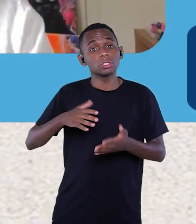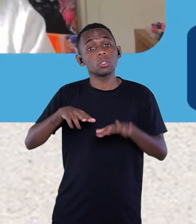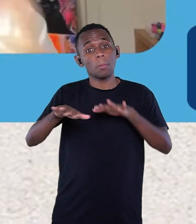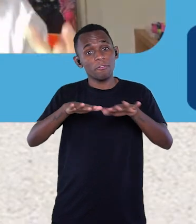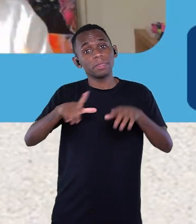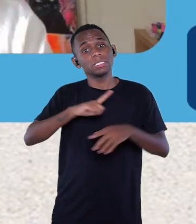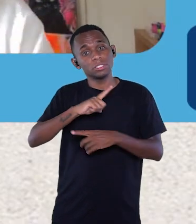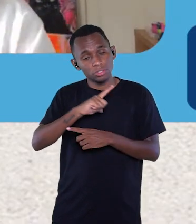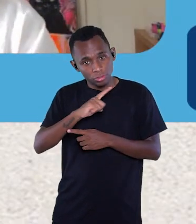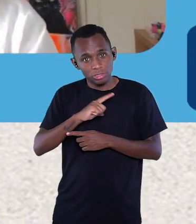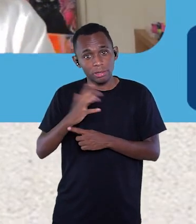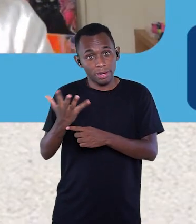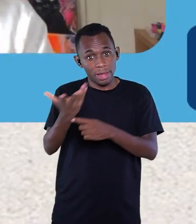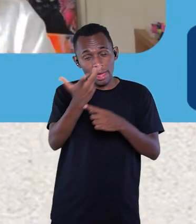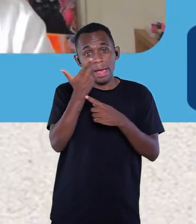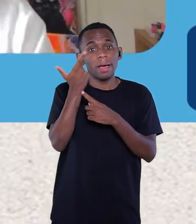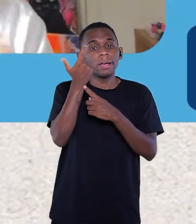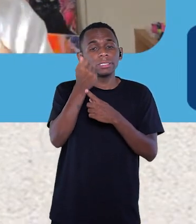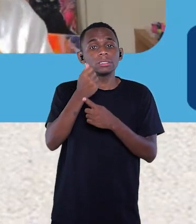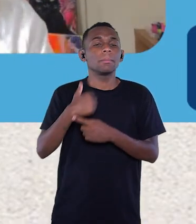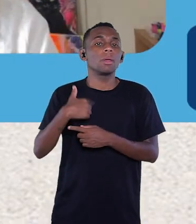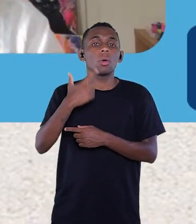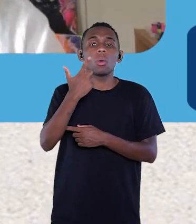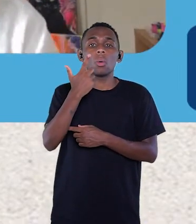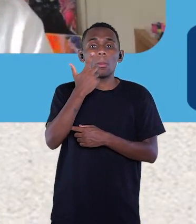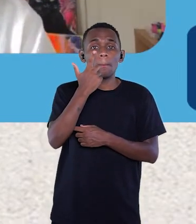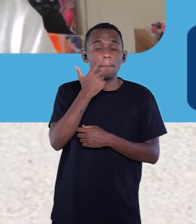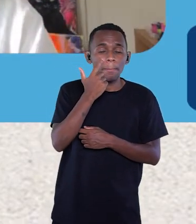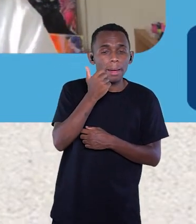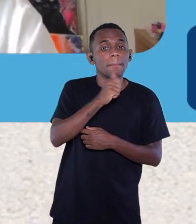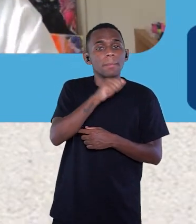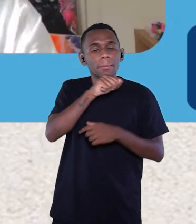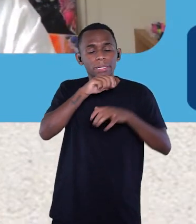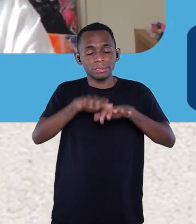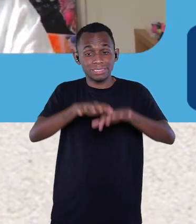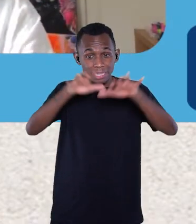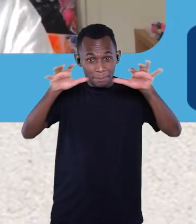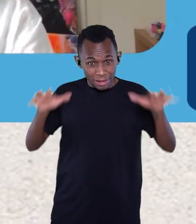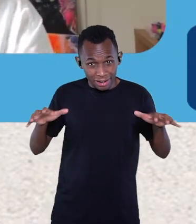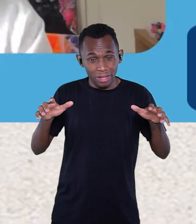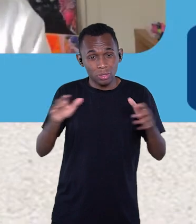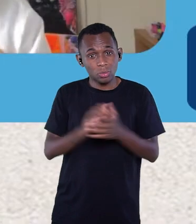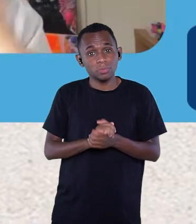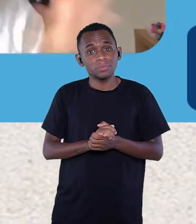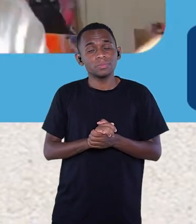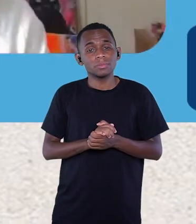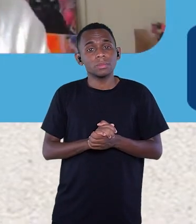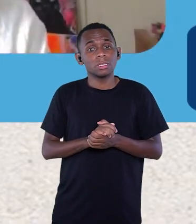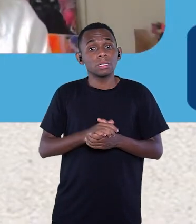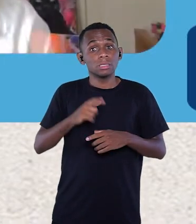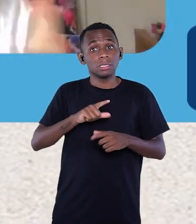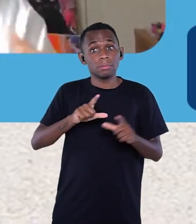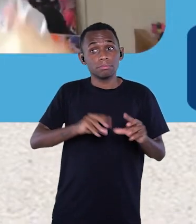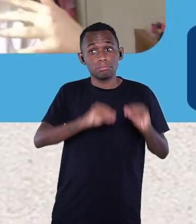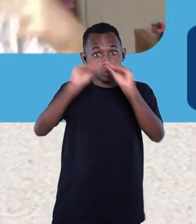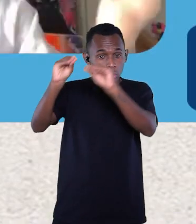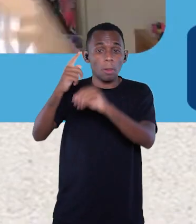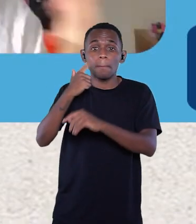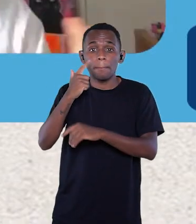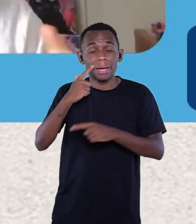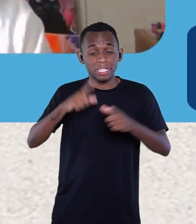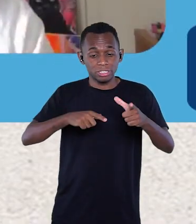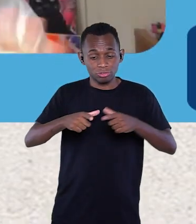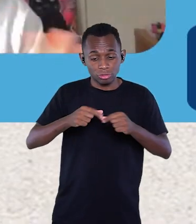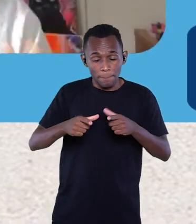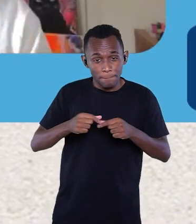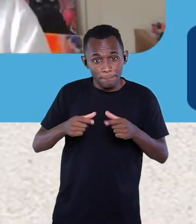também das artes gráficas, né? Meus pais se separaram, meu pai mudou para o Japão E aí ele ficou uns 15 anos lá,